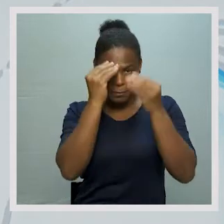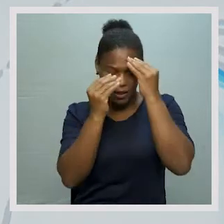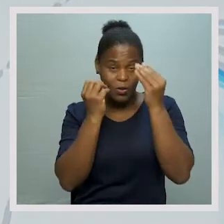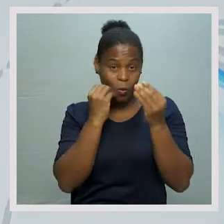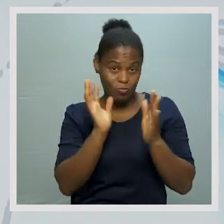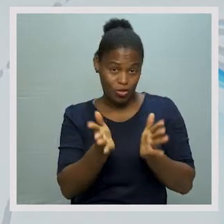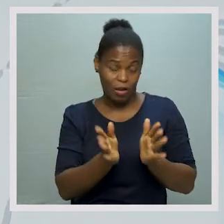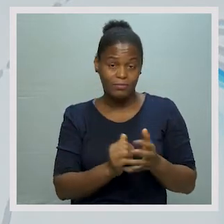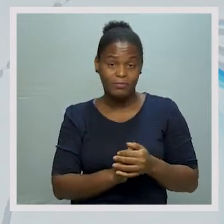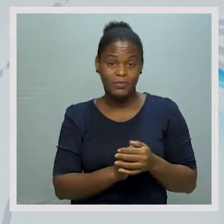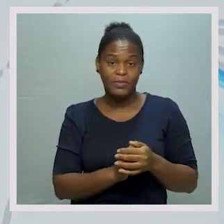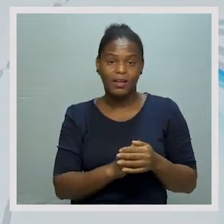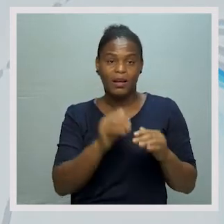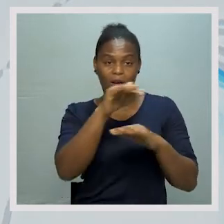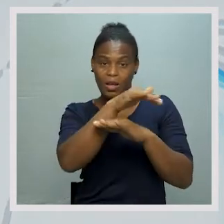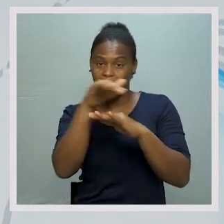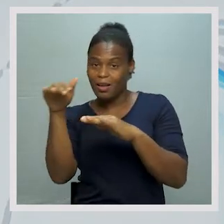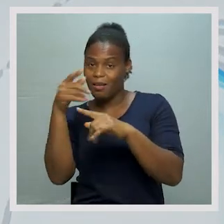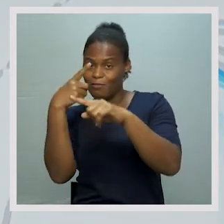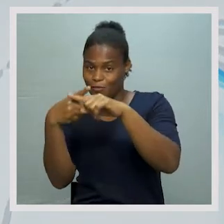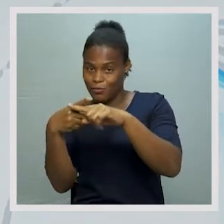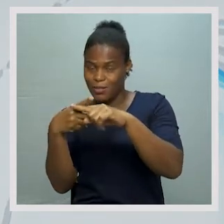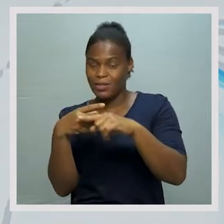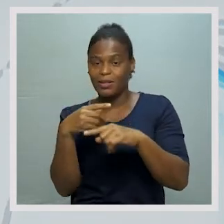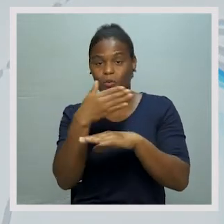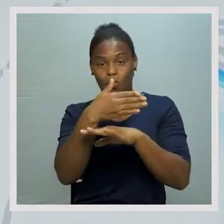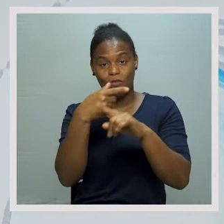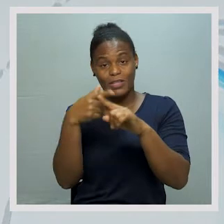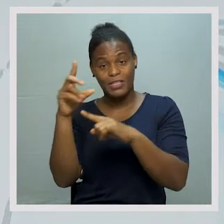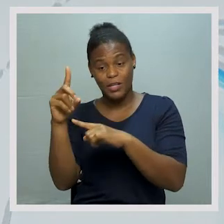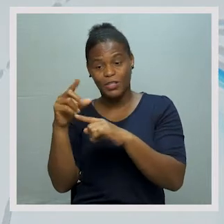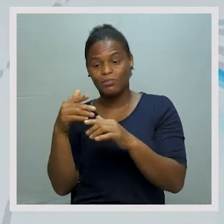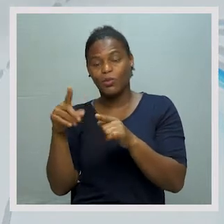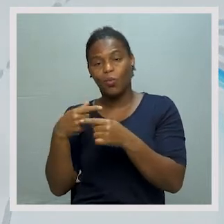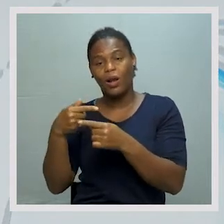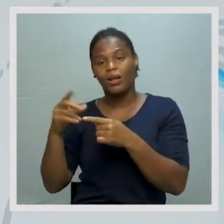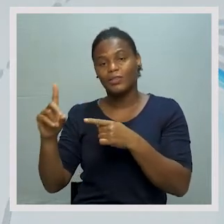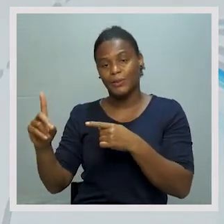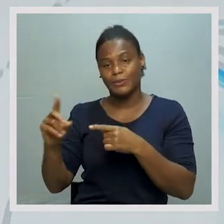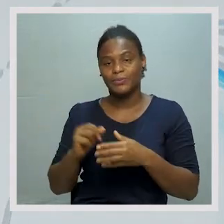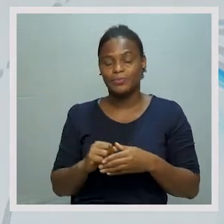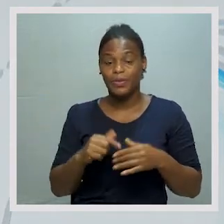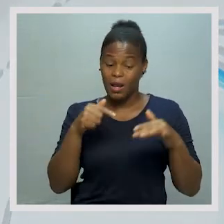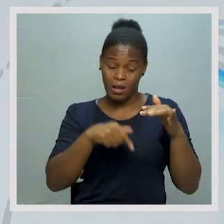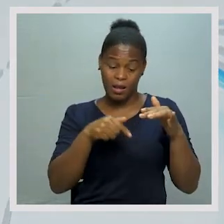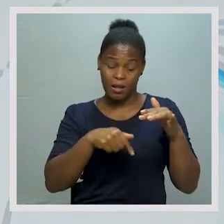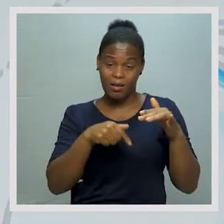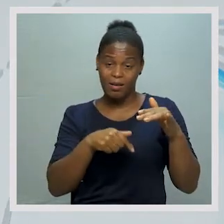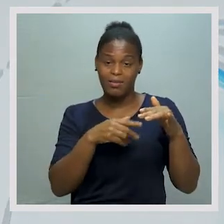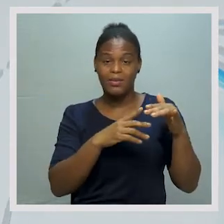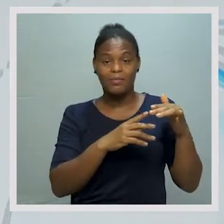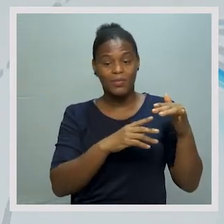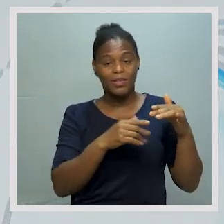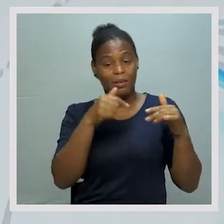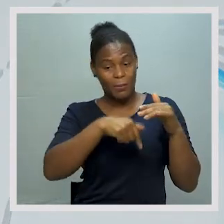como é que se faz. Multiplica-se os numeradores, 1 vezes 6, 6. Multiplica-se